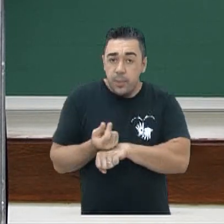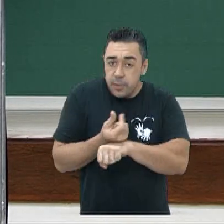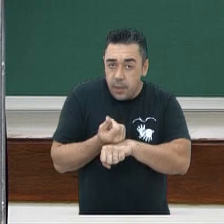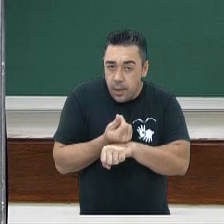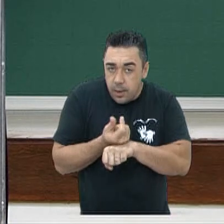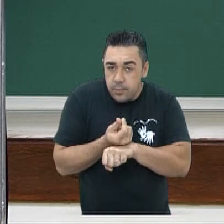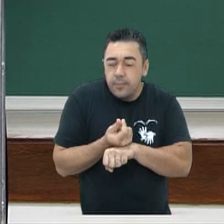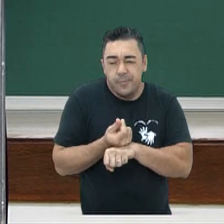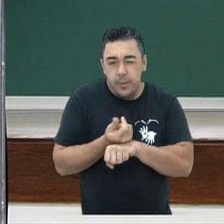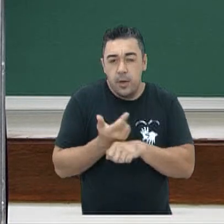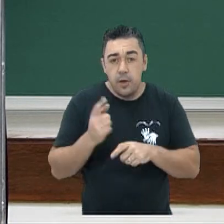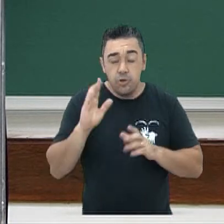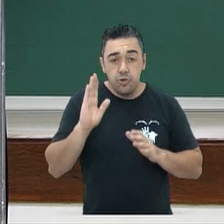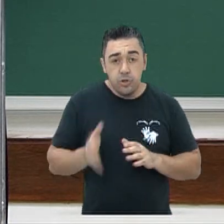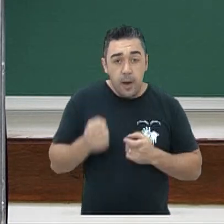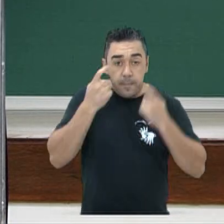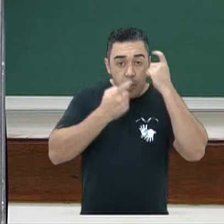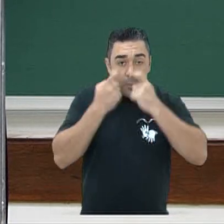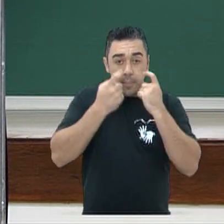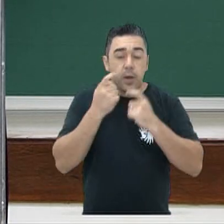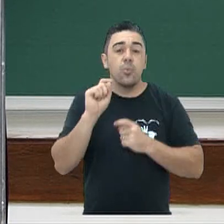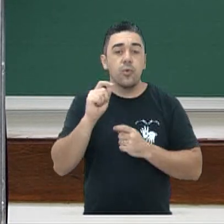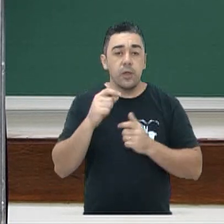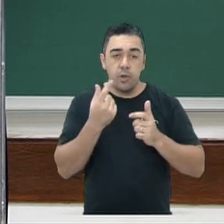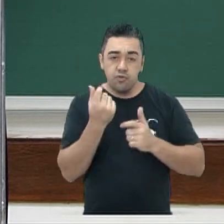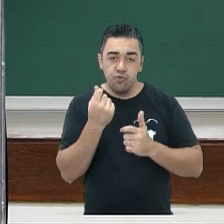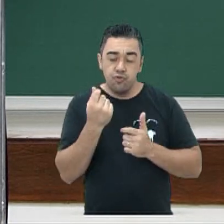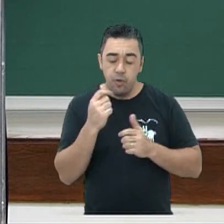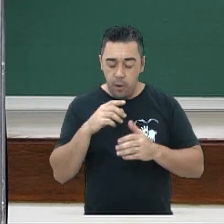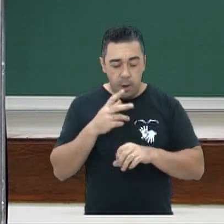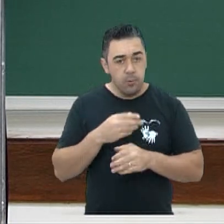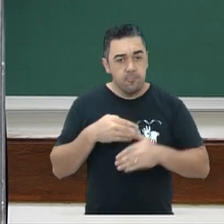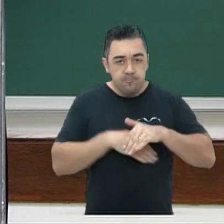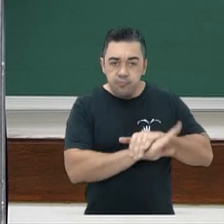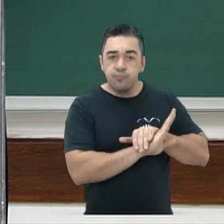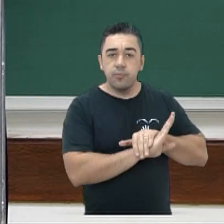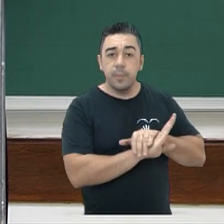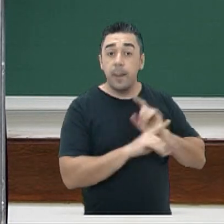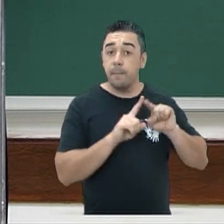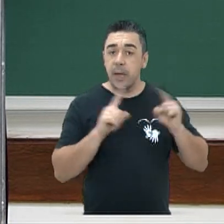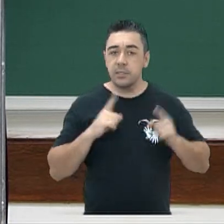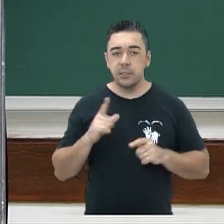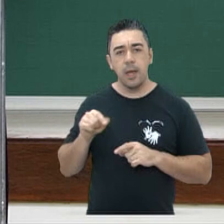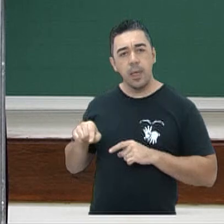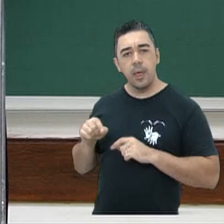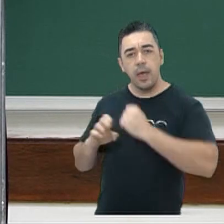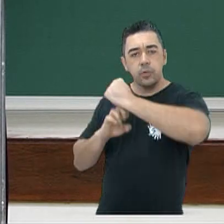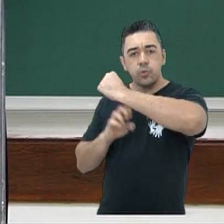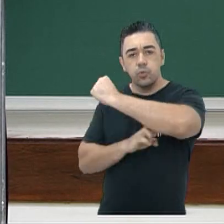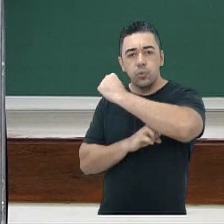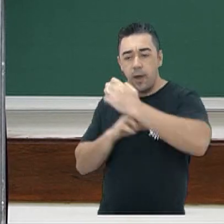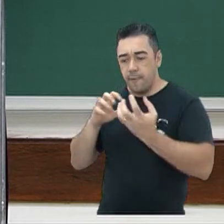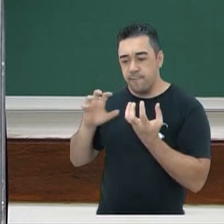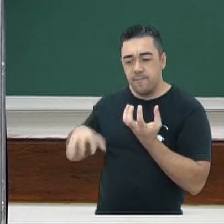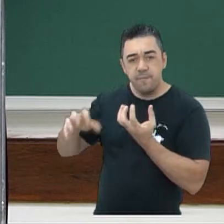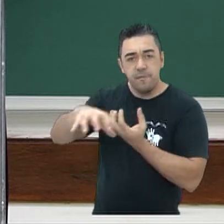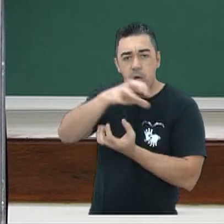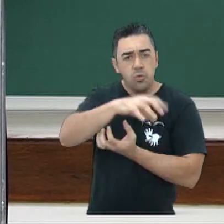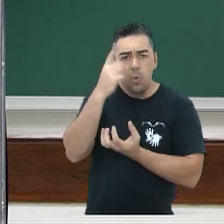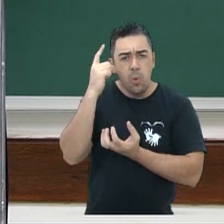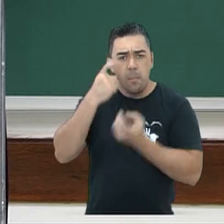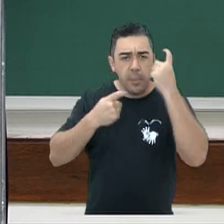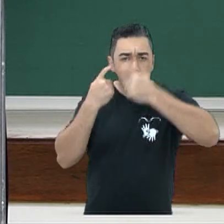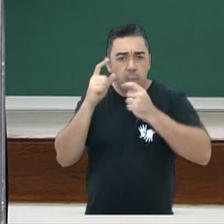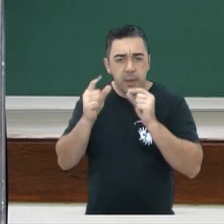pré-capitalista, preocupação com ganho. E a gente está vindo de uma estrutura social que não tem uma preocupação com ganho, que é o feudalismo. Então a gente vai